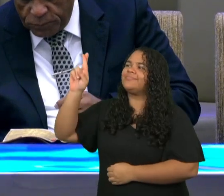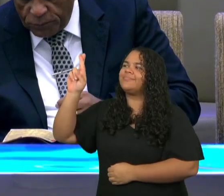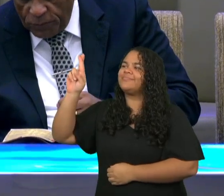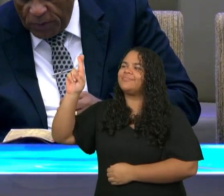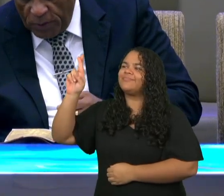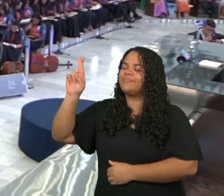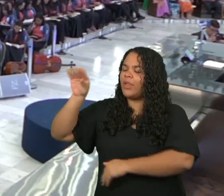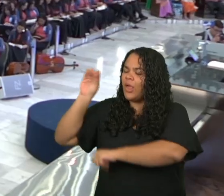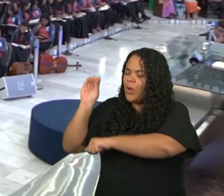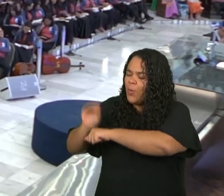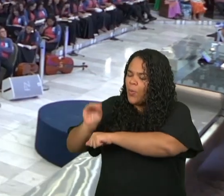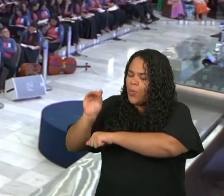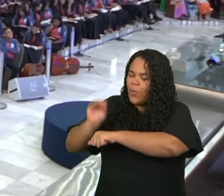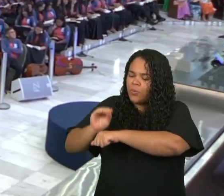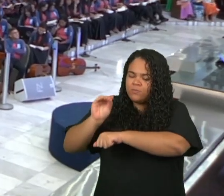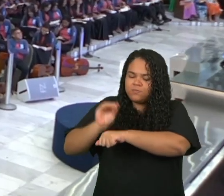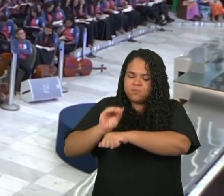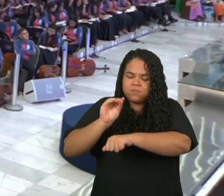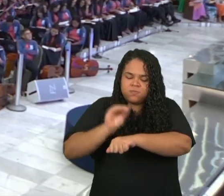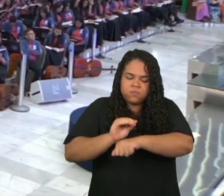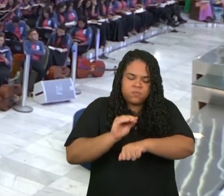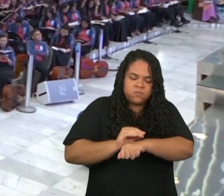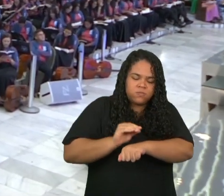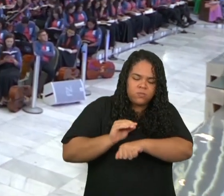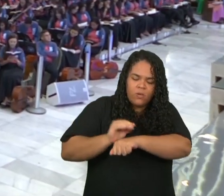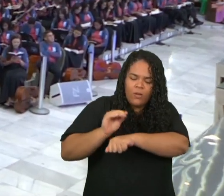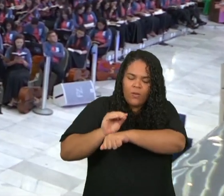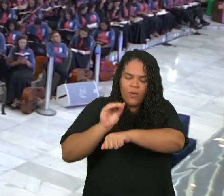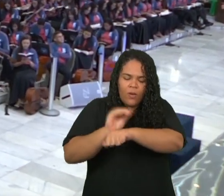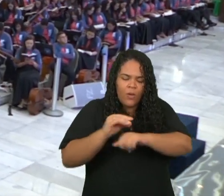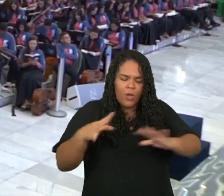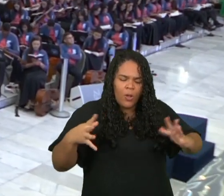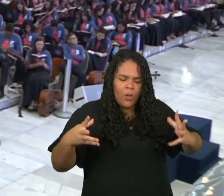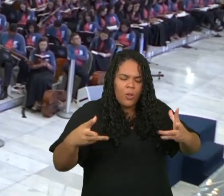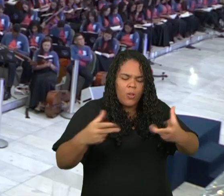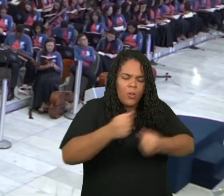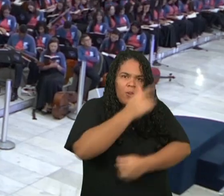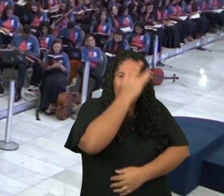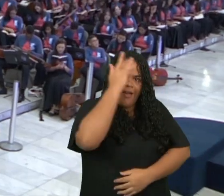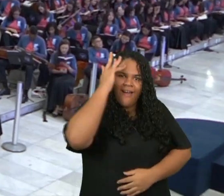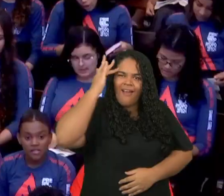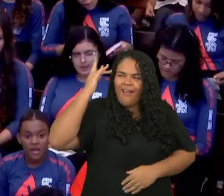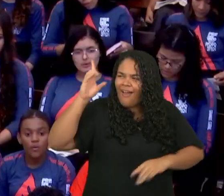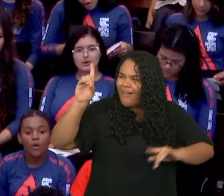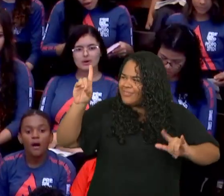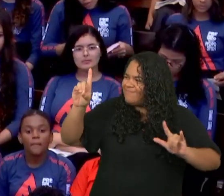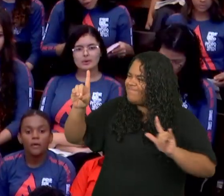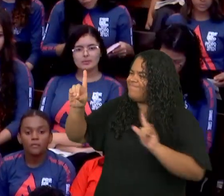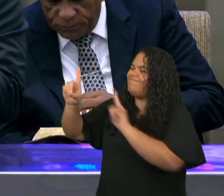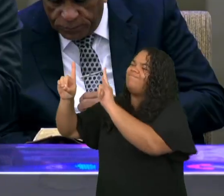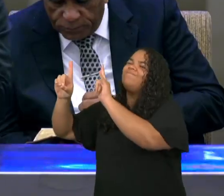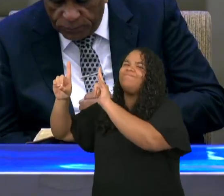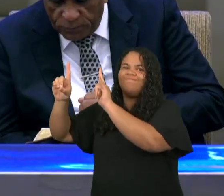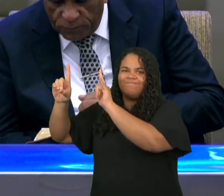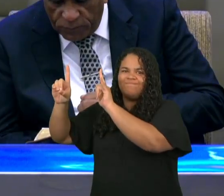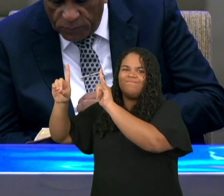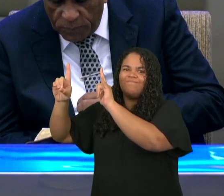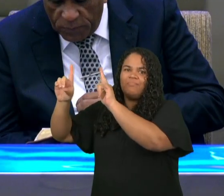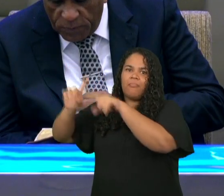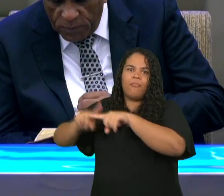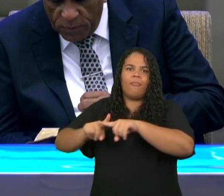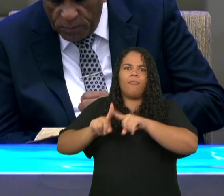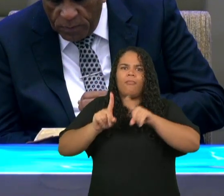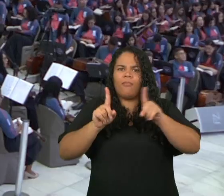cuida de todos os que o amam, mas a todos